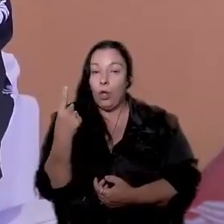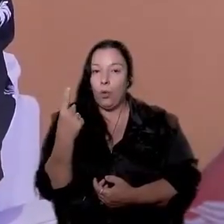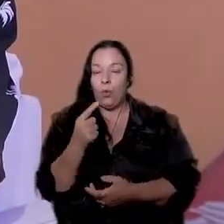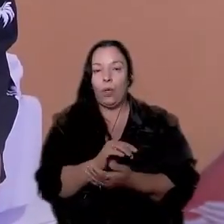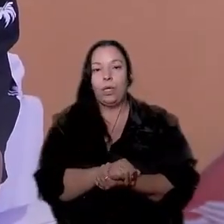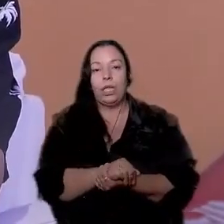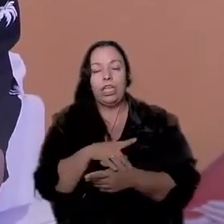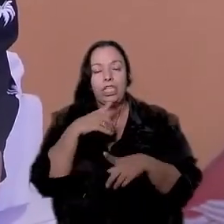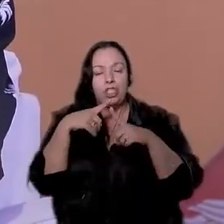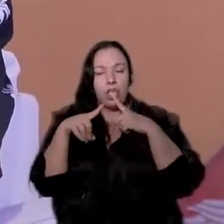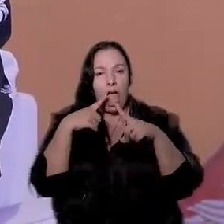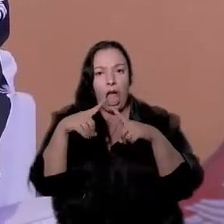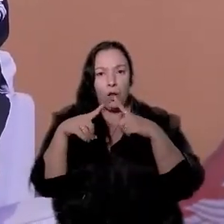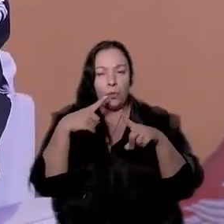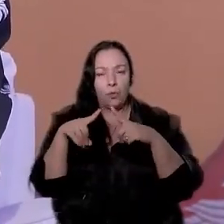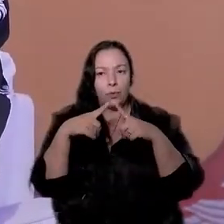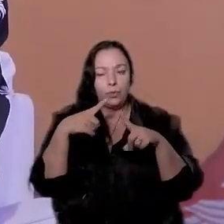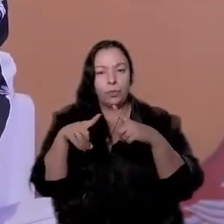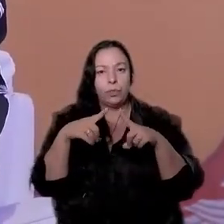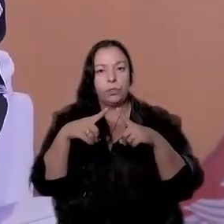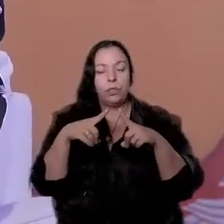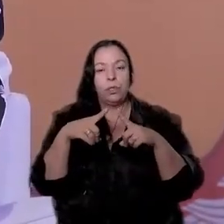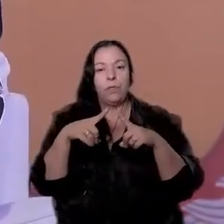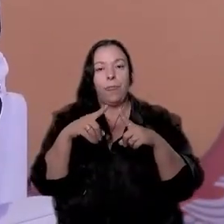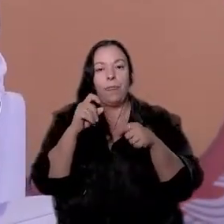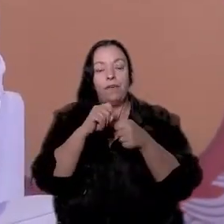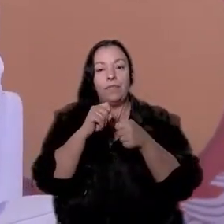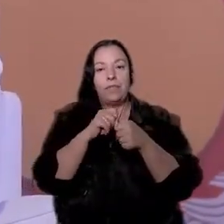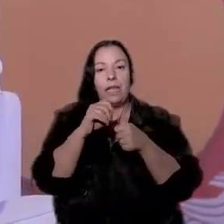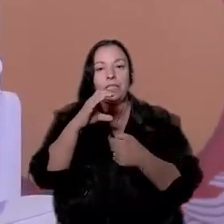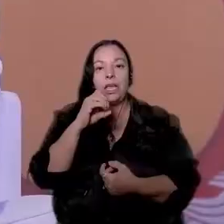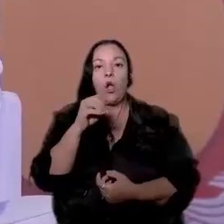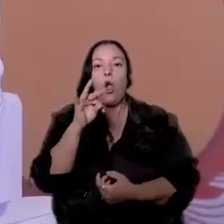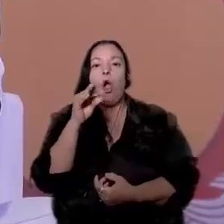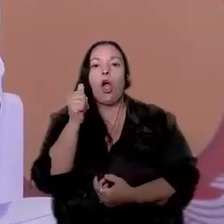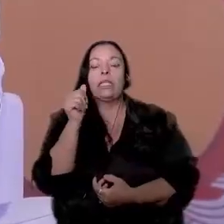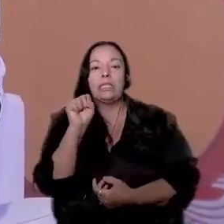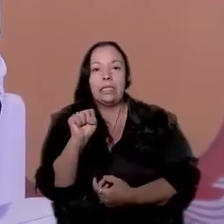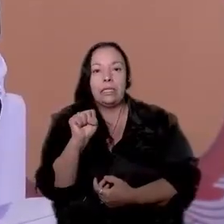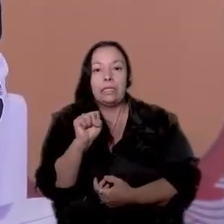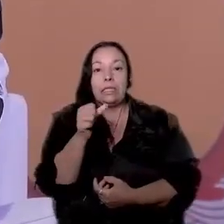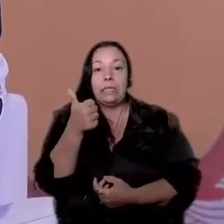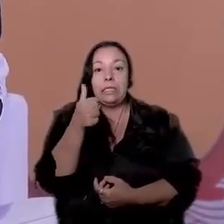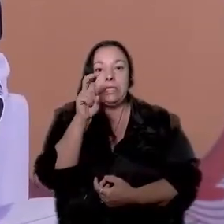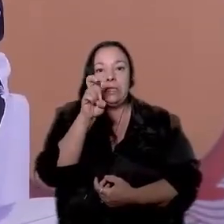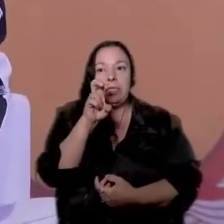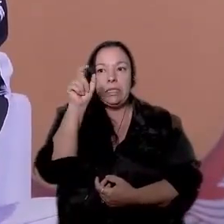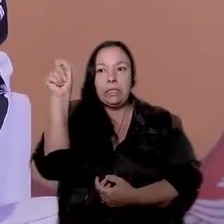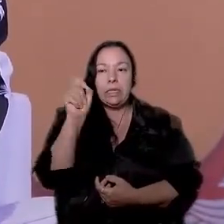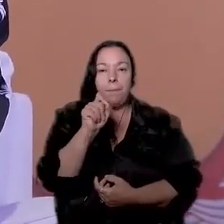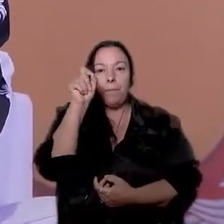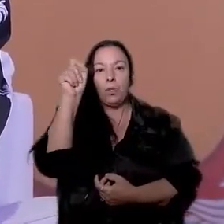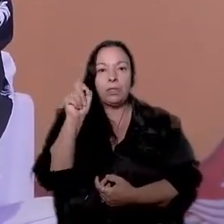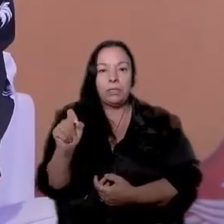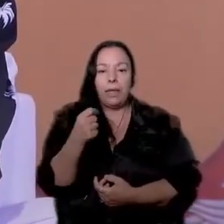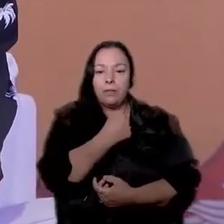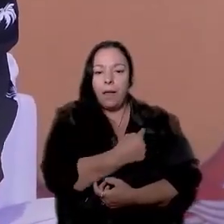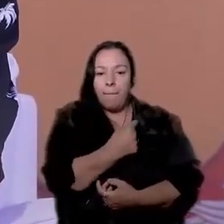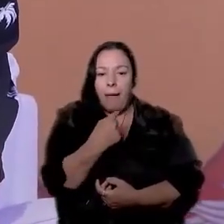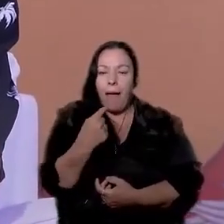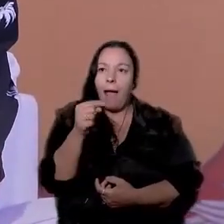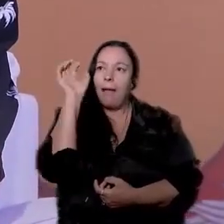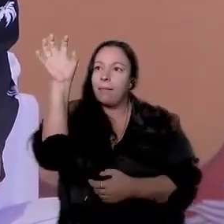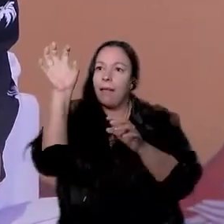de diálogos que nós fizemos, que a Petrobras criasse cotas de 15% para cada região brasileira.